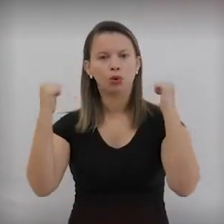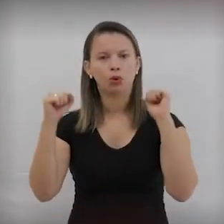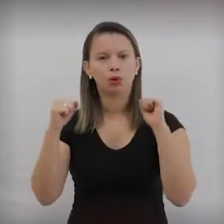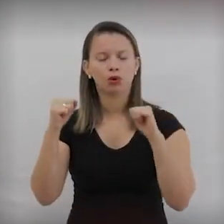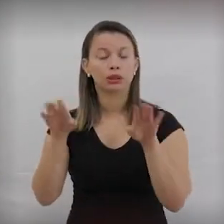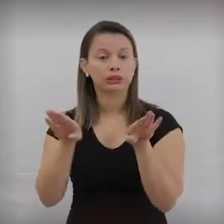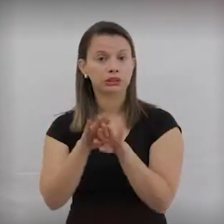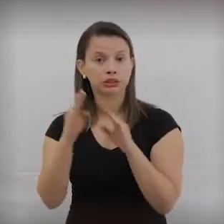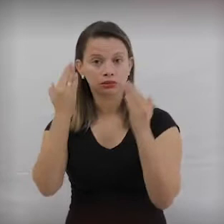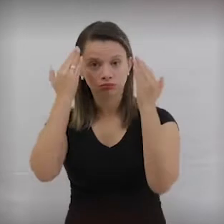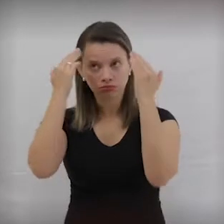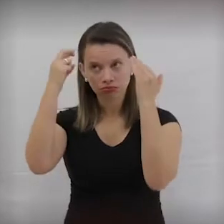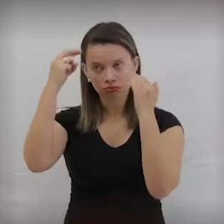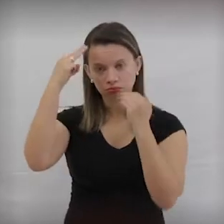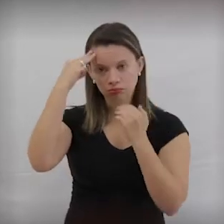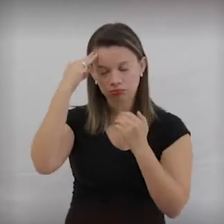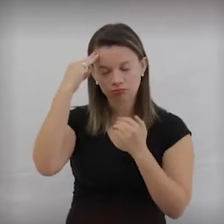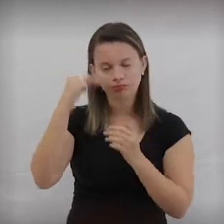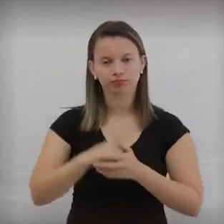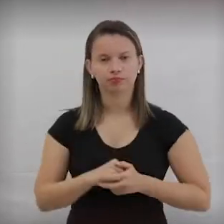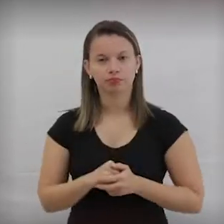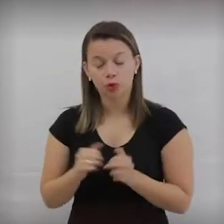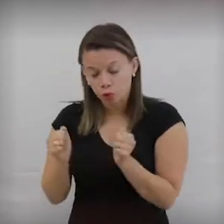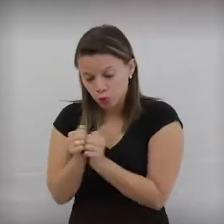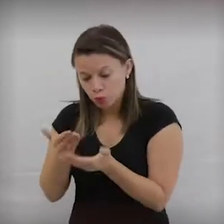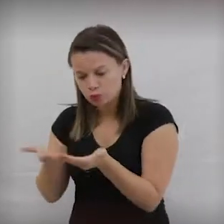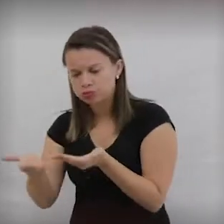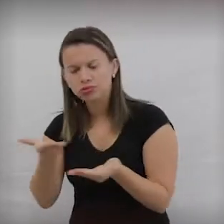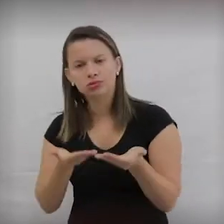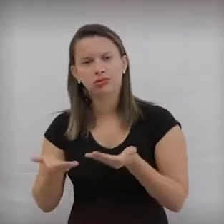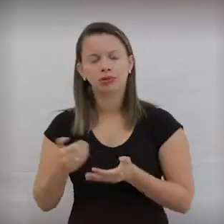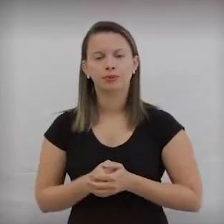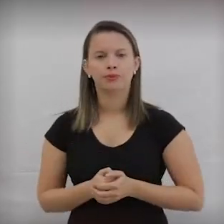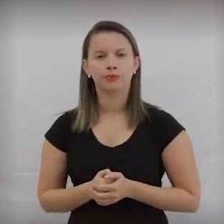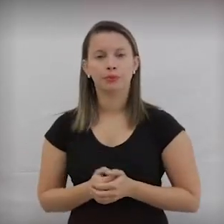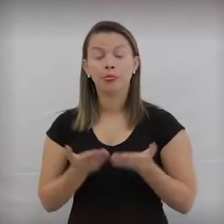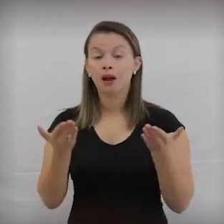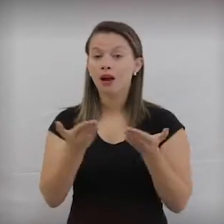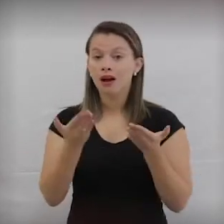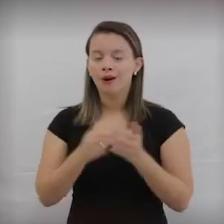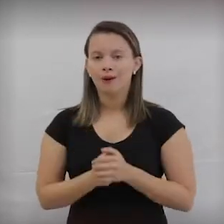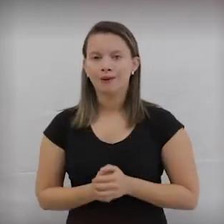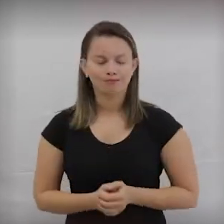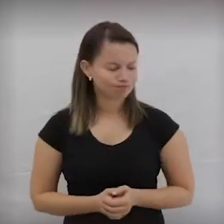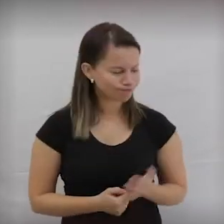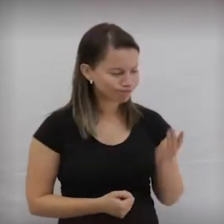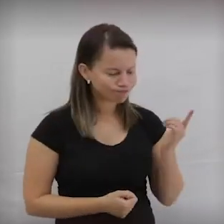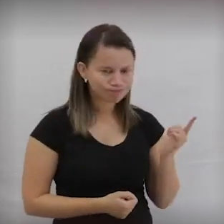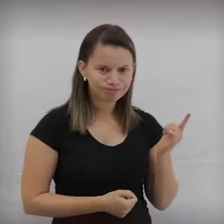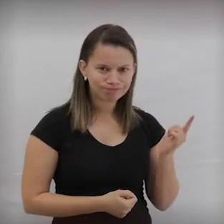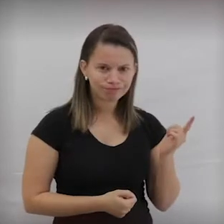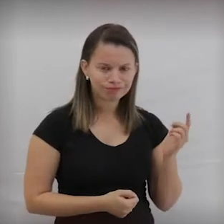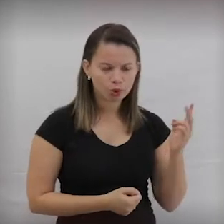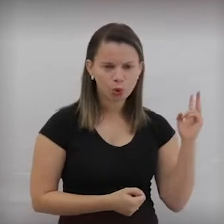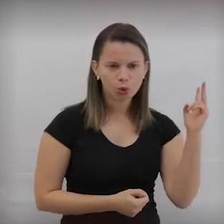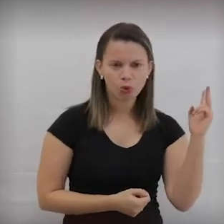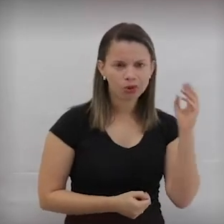de você juntar com eles e conversar. Agora, o pior de tudo são os pais negligentes. Aqueles pais